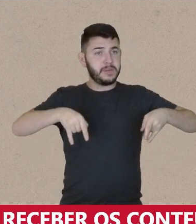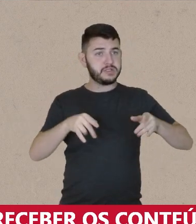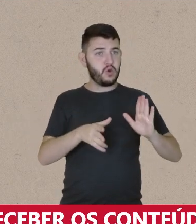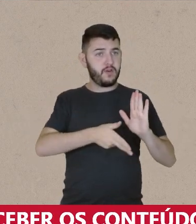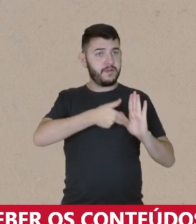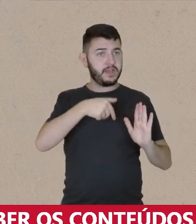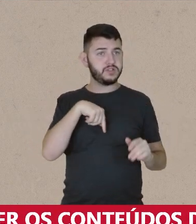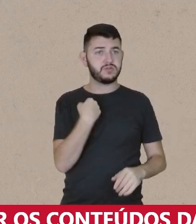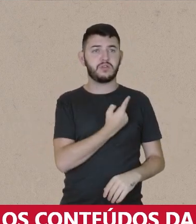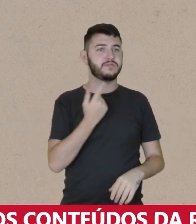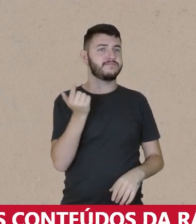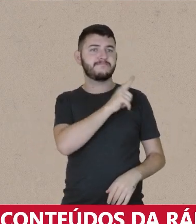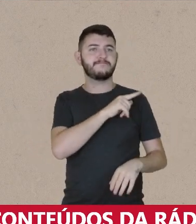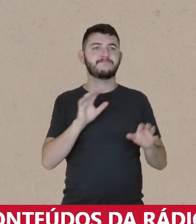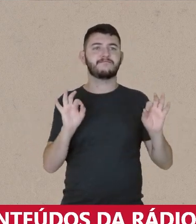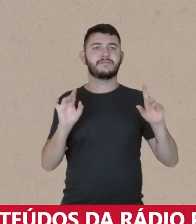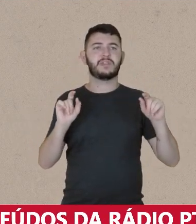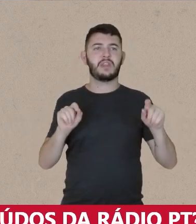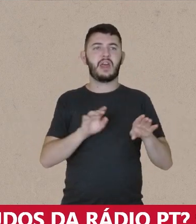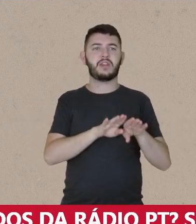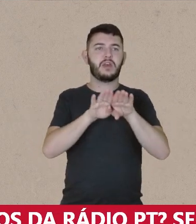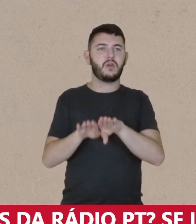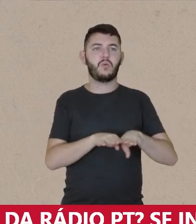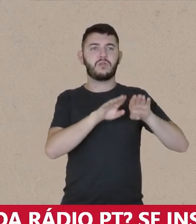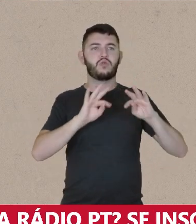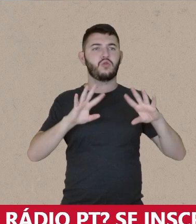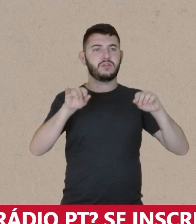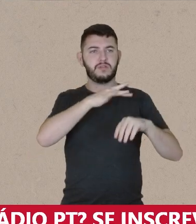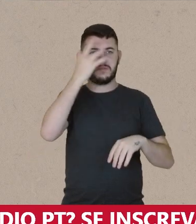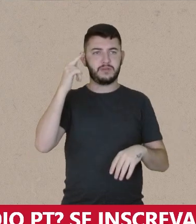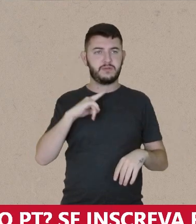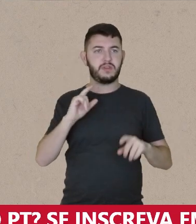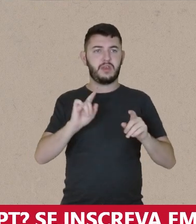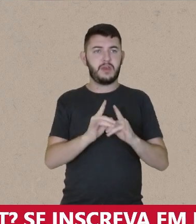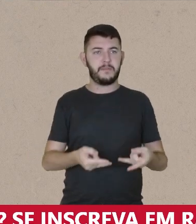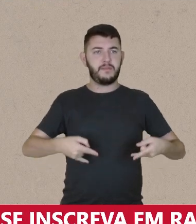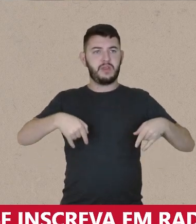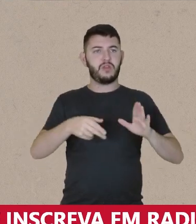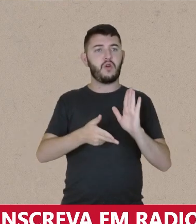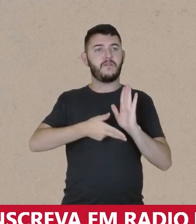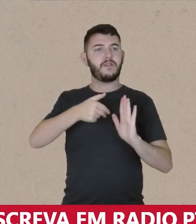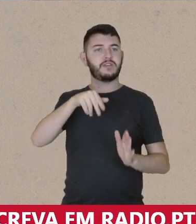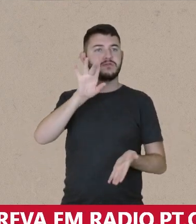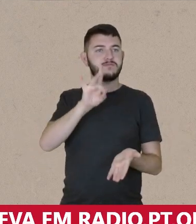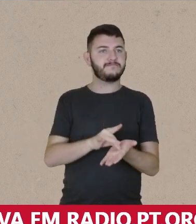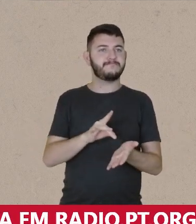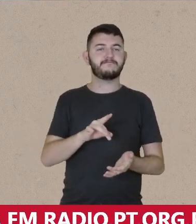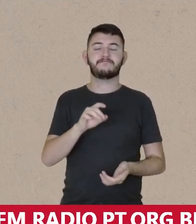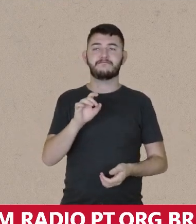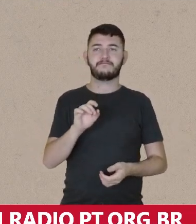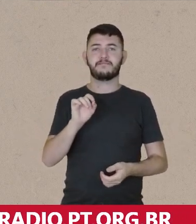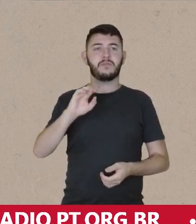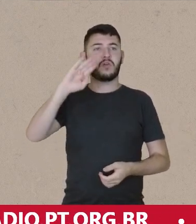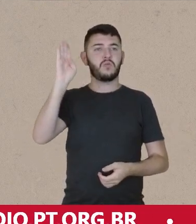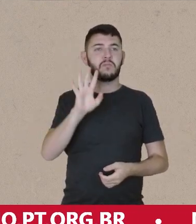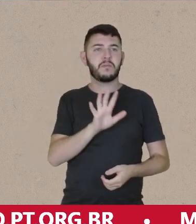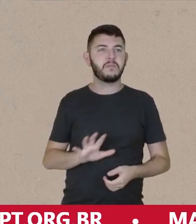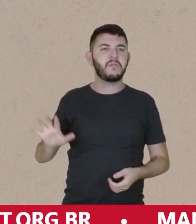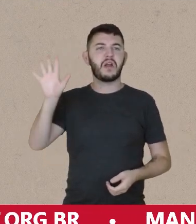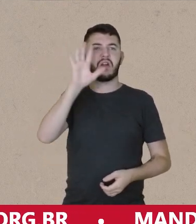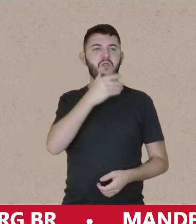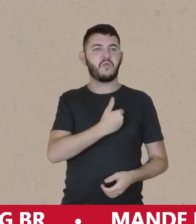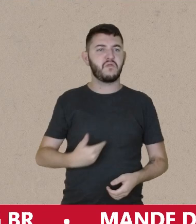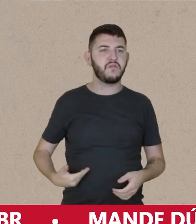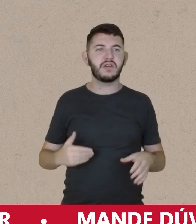ainda universalizar o acesso a eles por meio federal, infelizmente, porque é algo